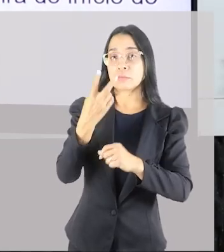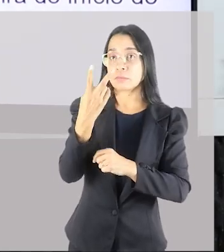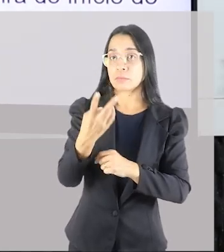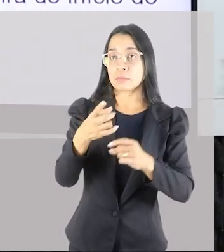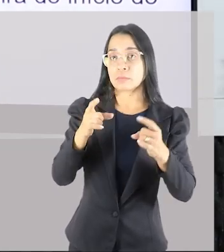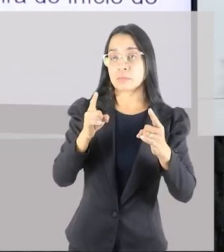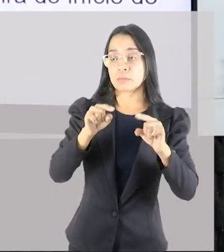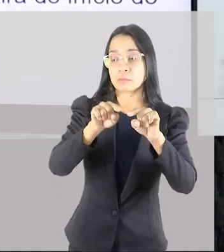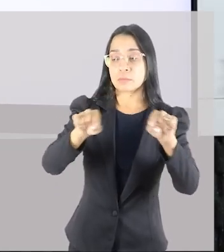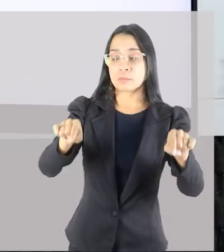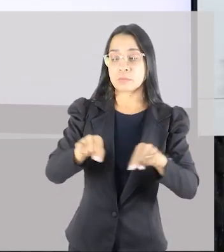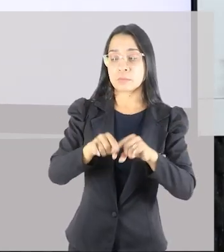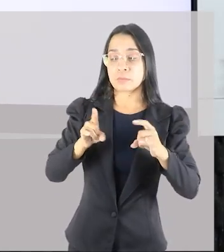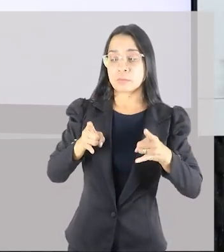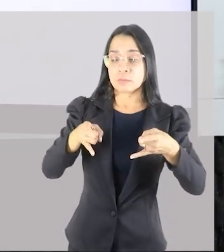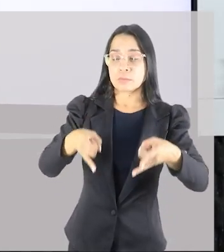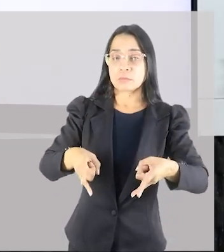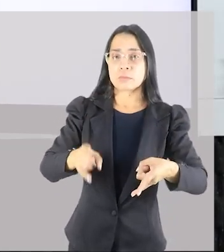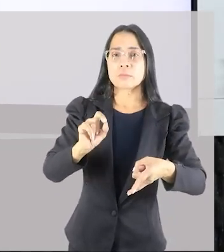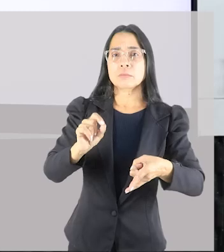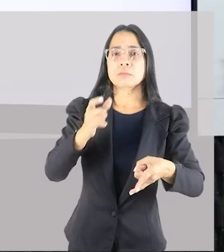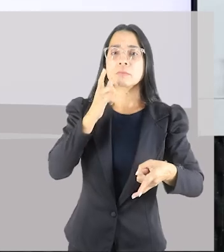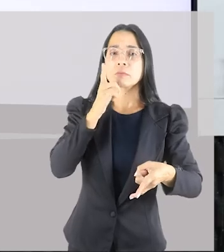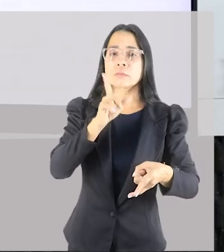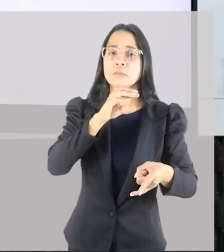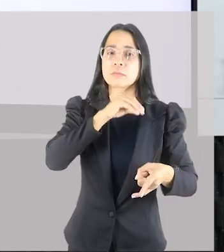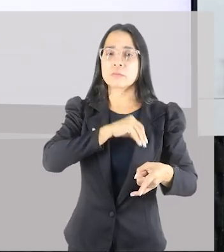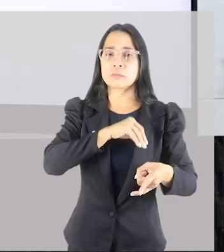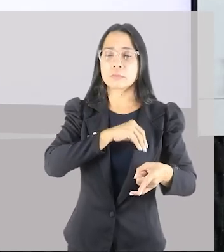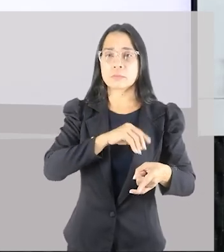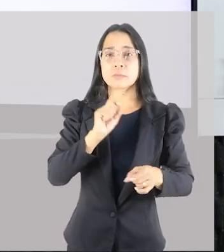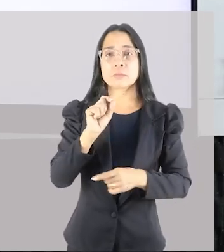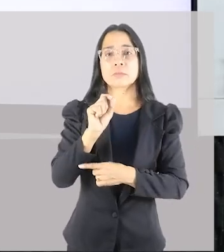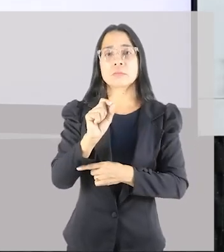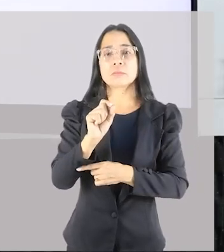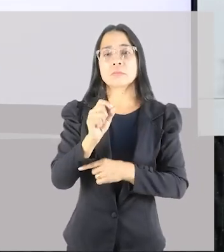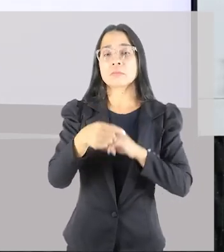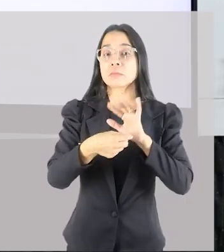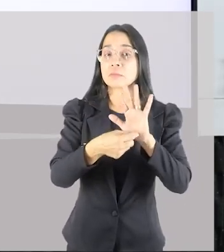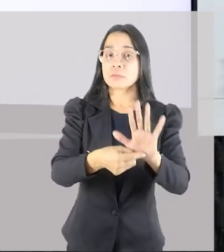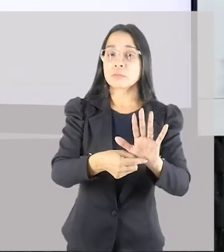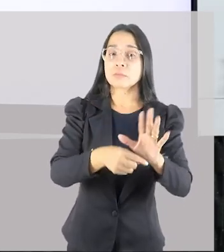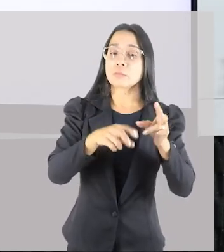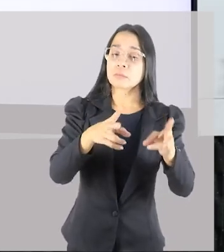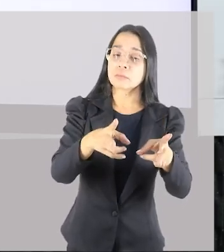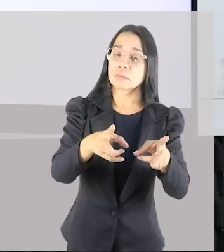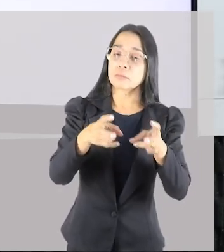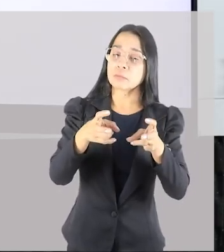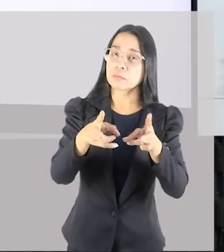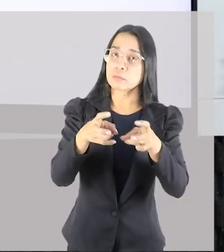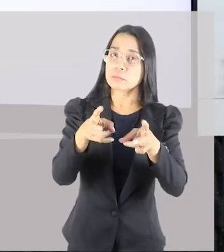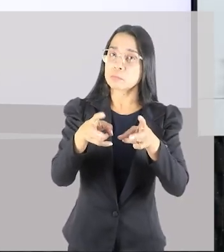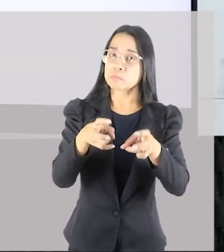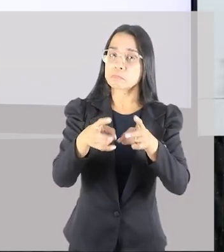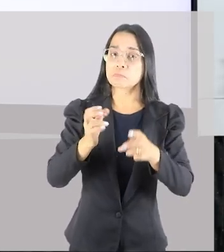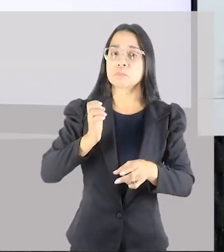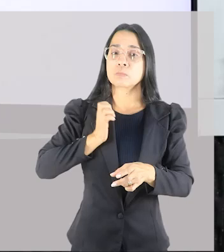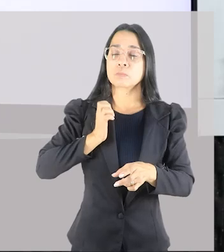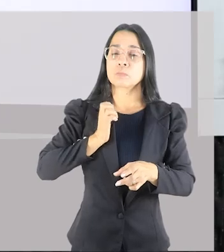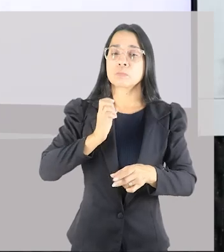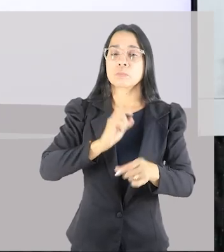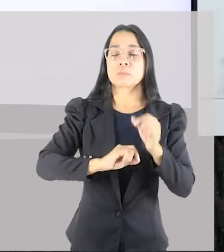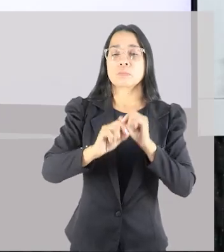ganha necessariamente isso vai indicar o quê uma exploração burguesa nós